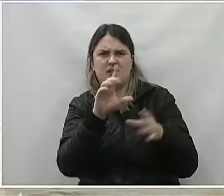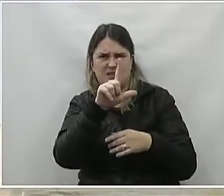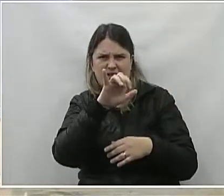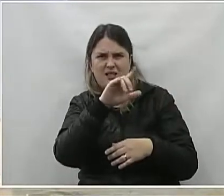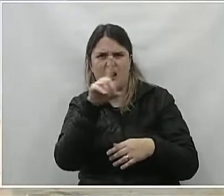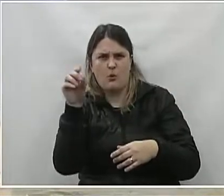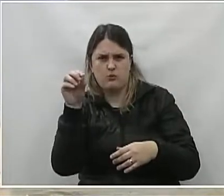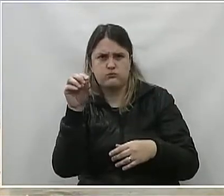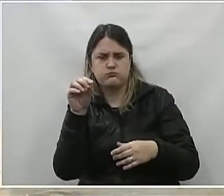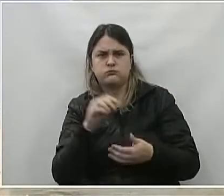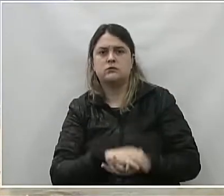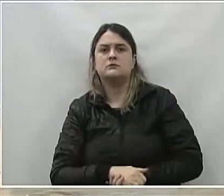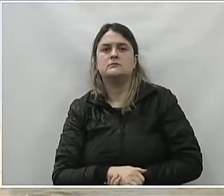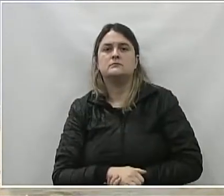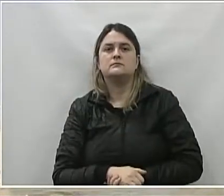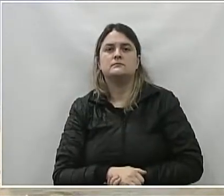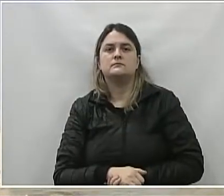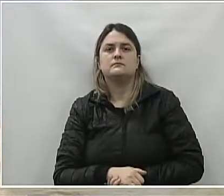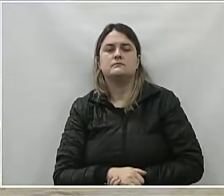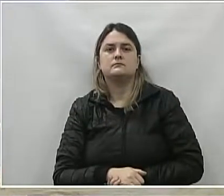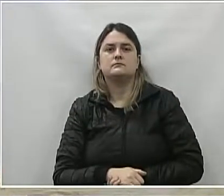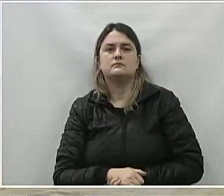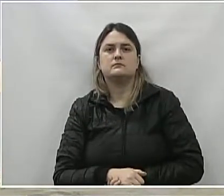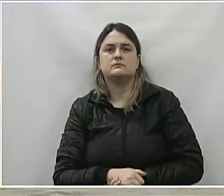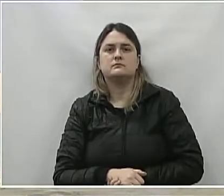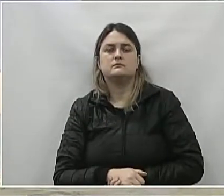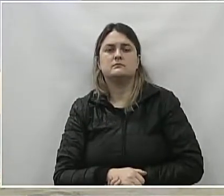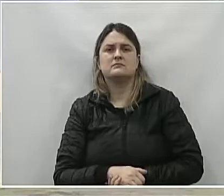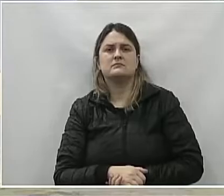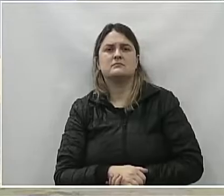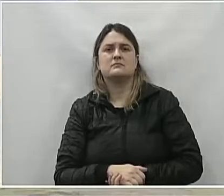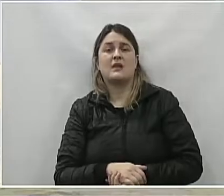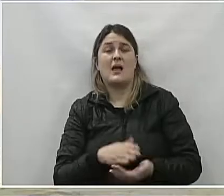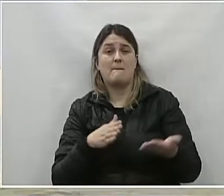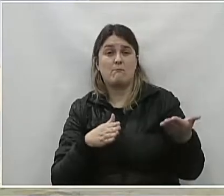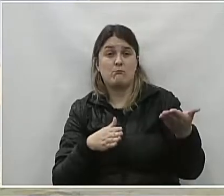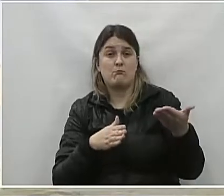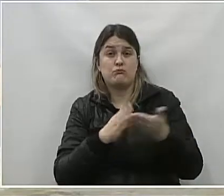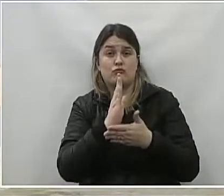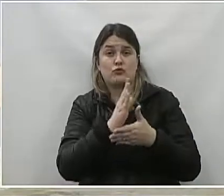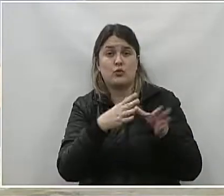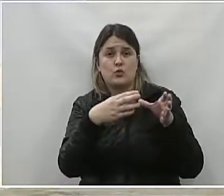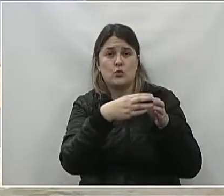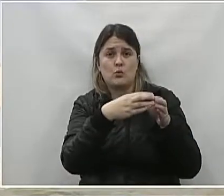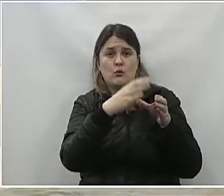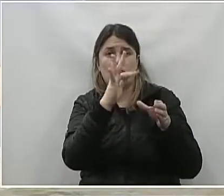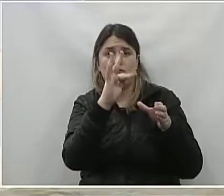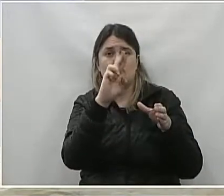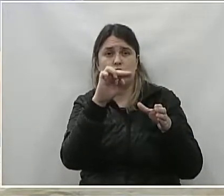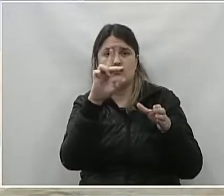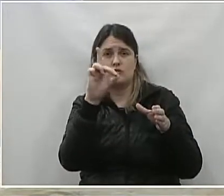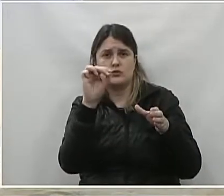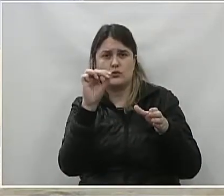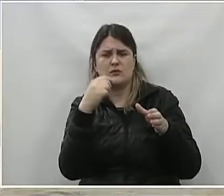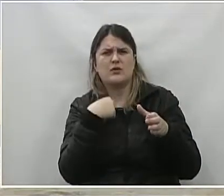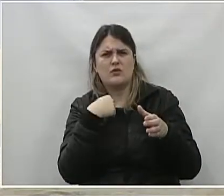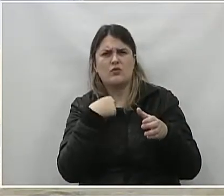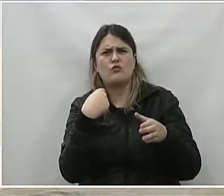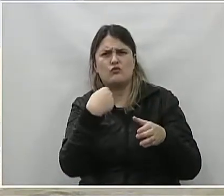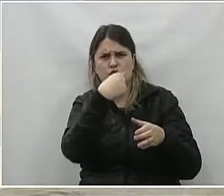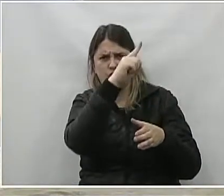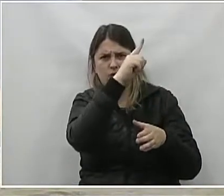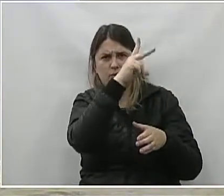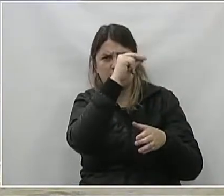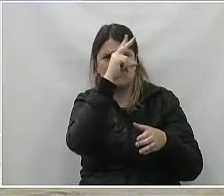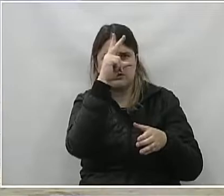Né? Até mesmo foi aprovado por um conselho do fundo. Né? Eu fui até a prefeitura